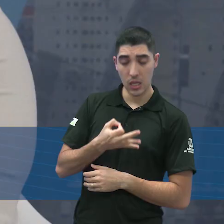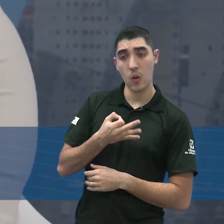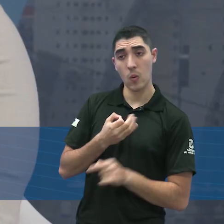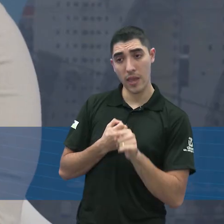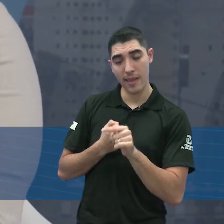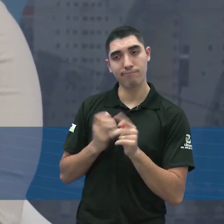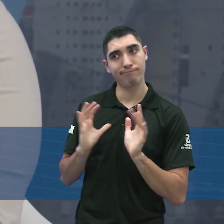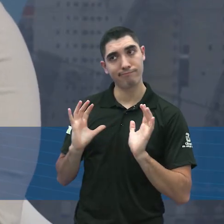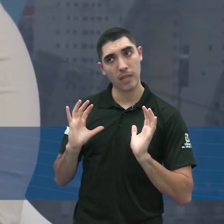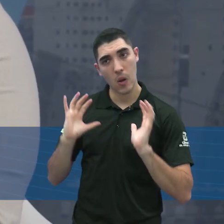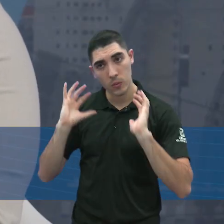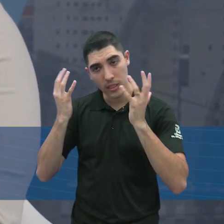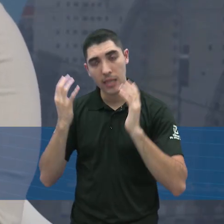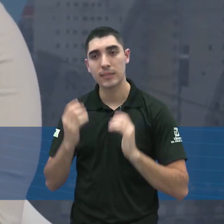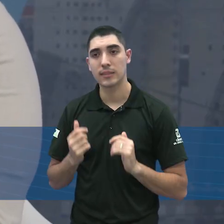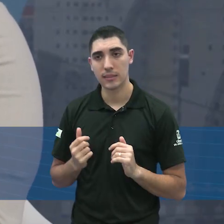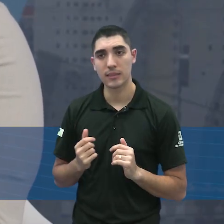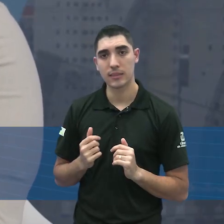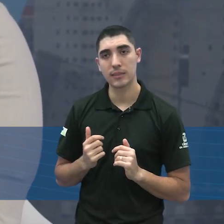ainda mais